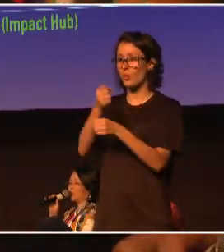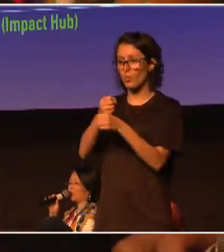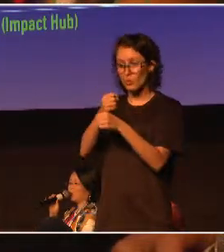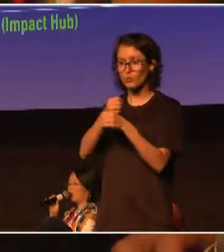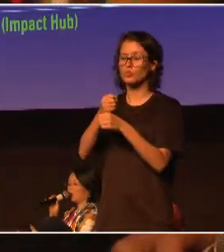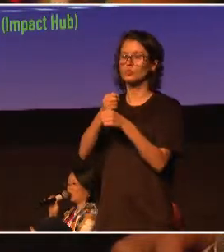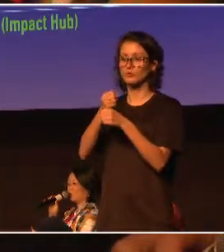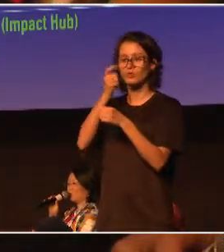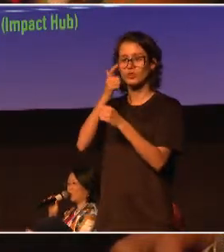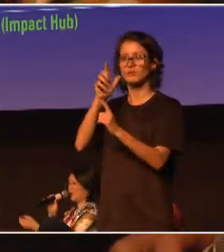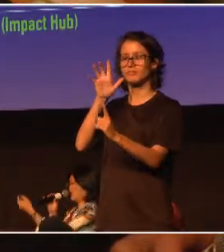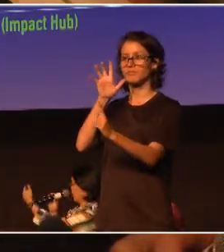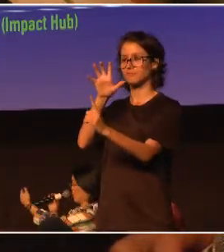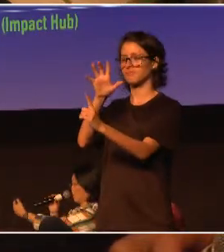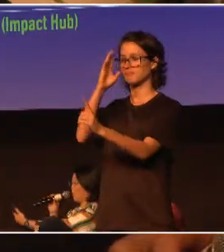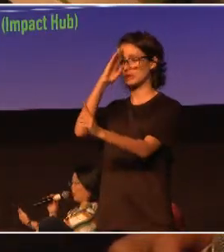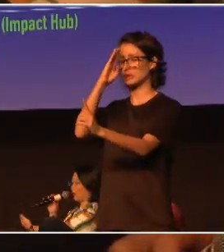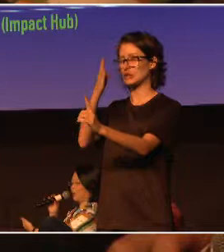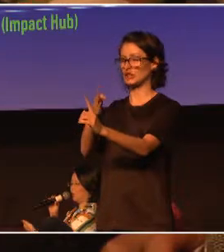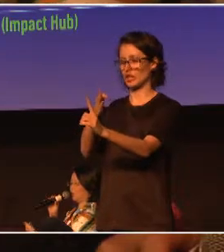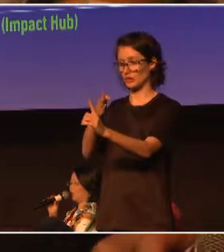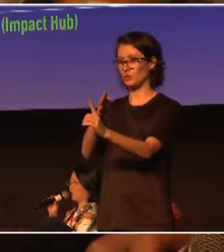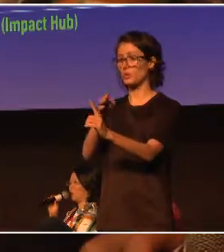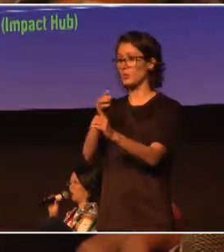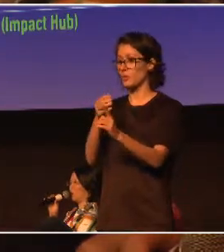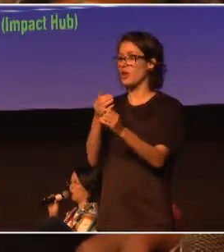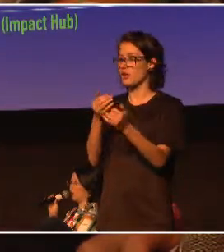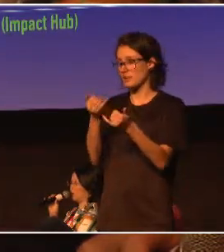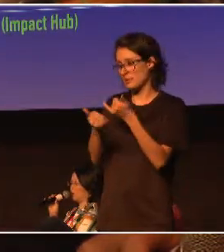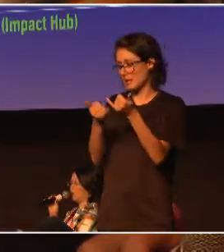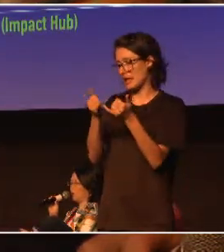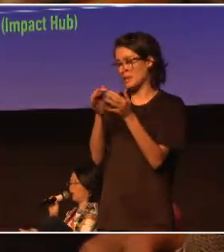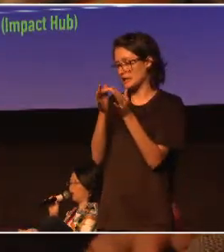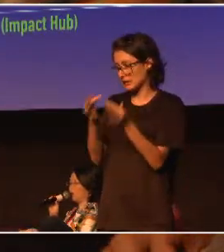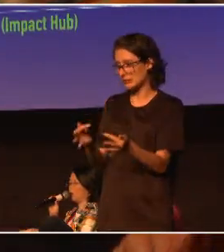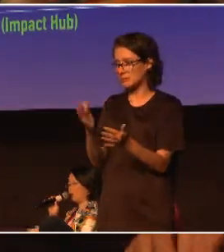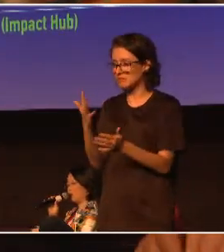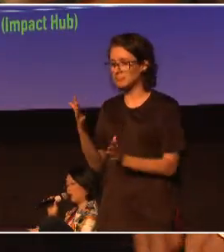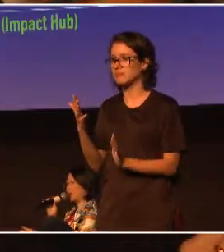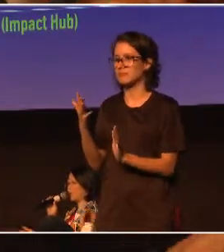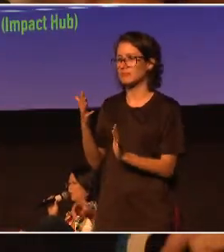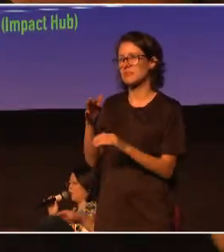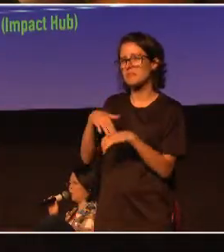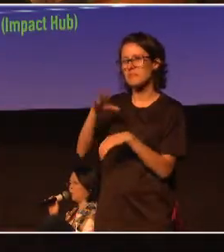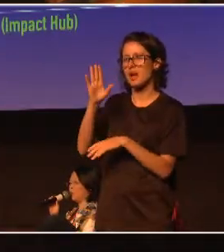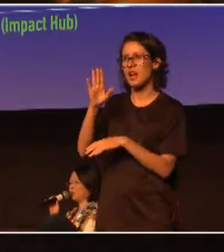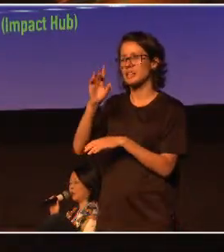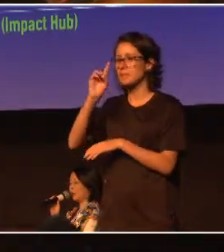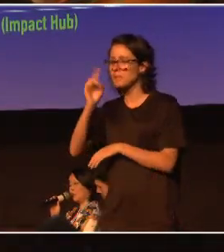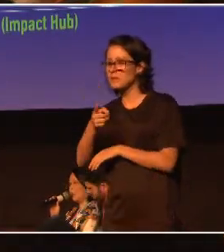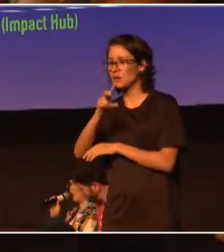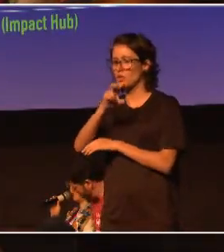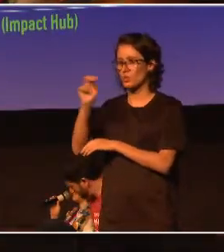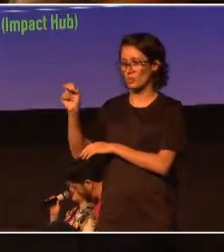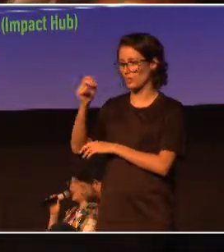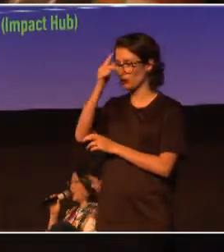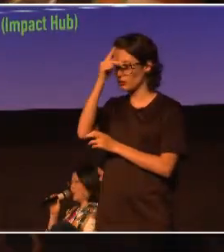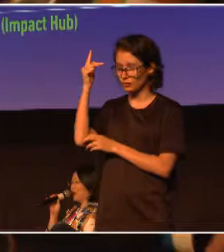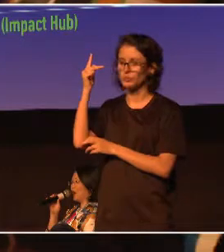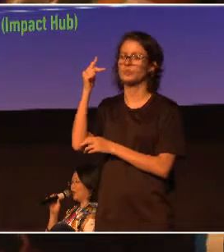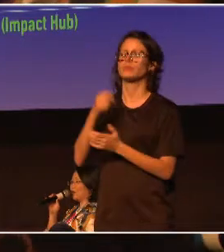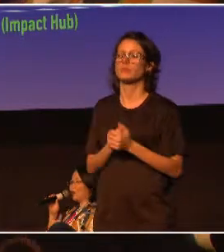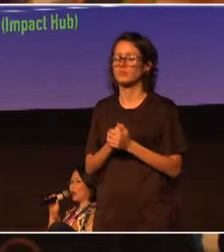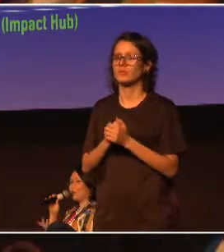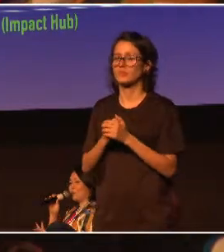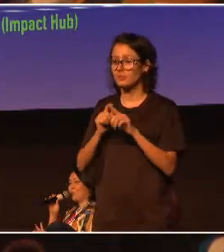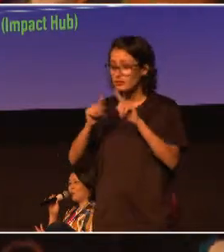gente impactou diretamente com essa dinâmica do BlockTubo cerca de um pouco mais de 1.500 pessoas.